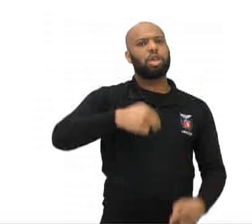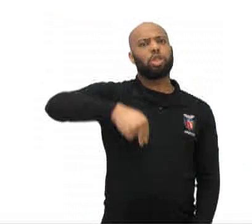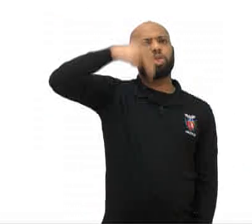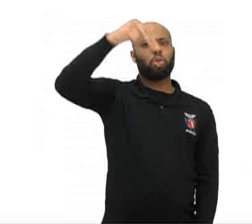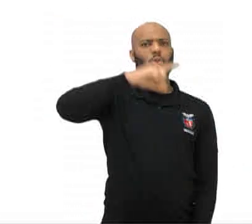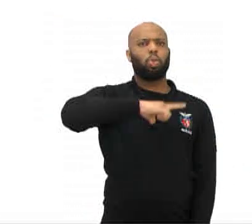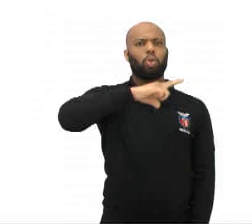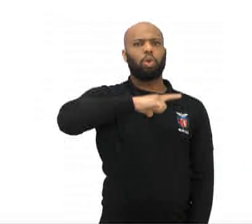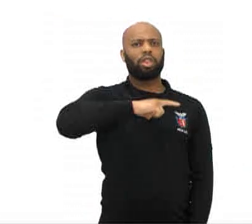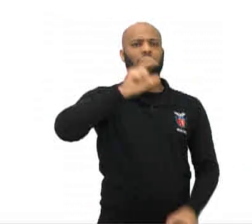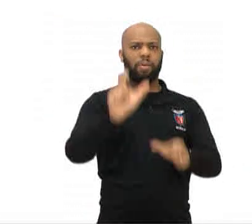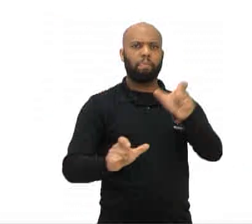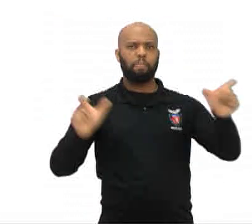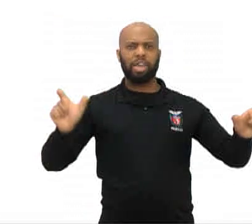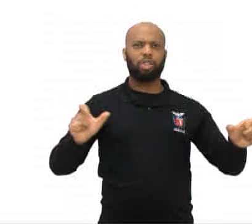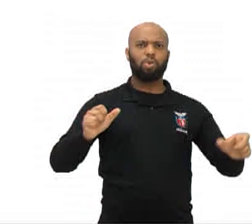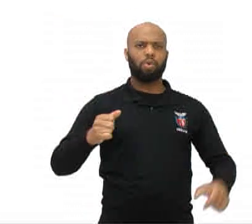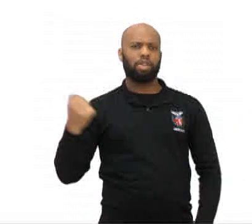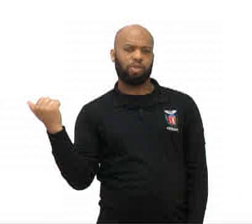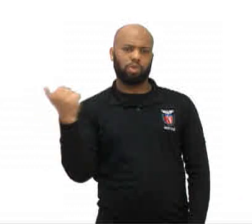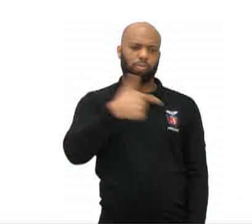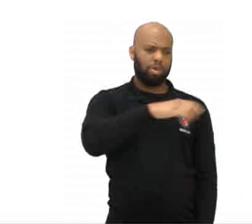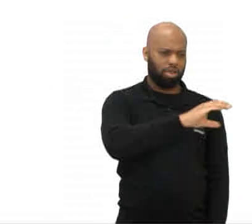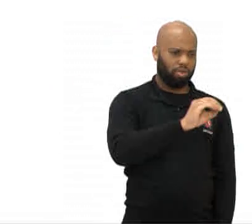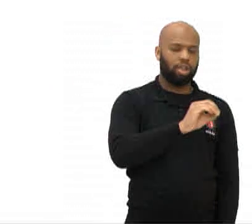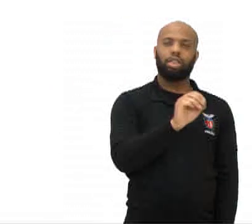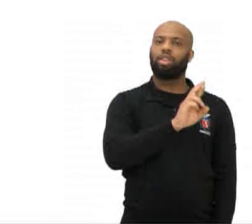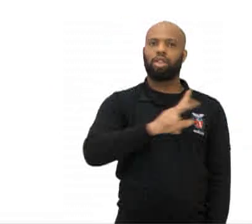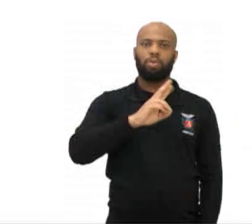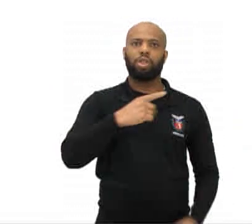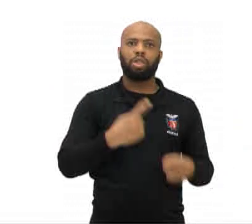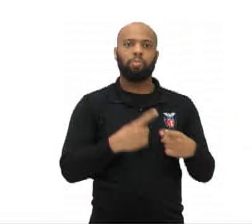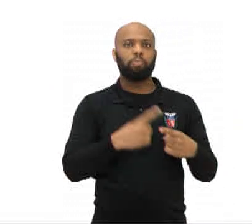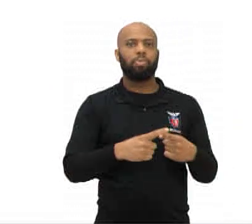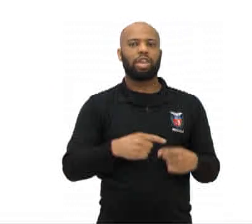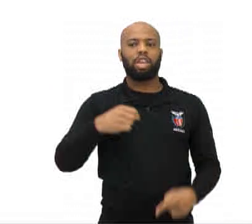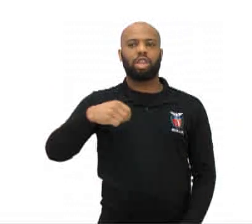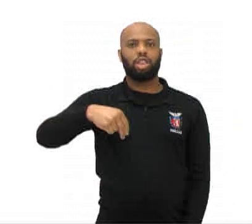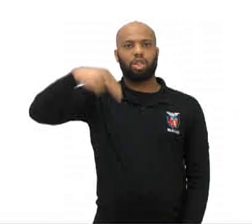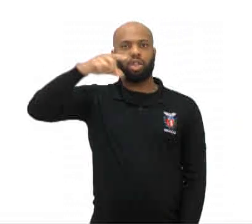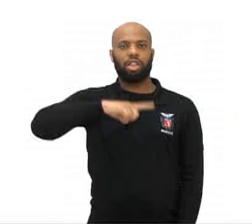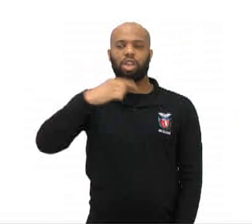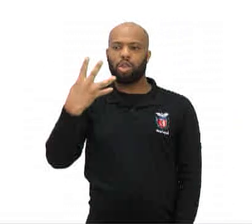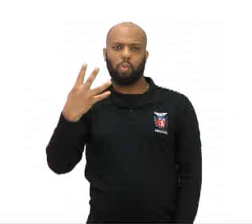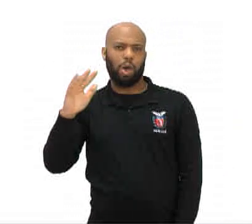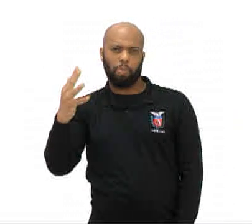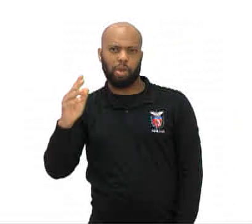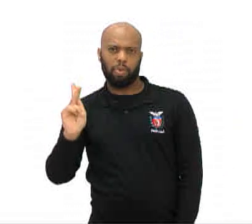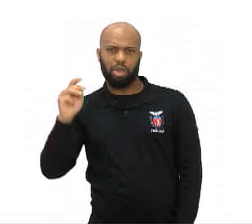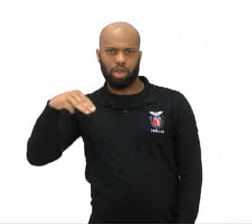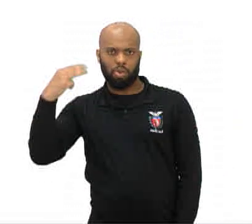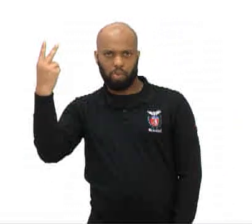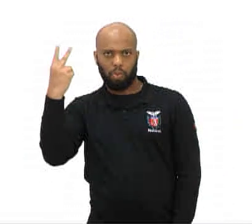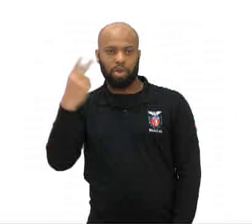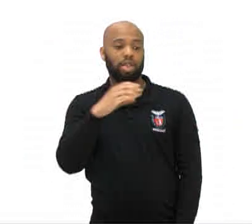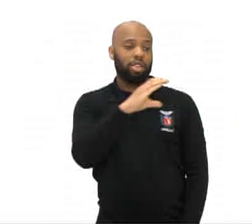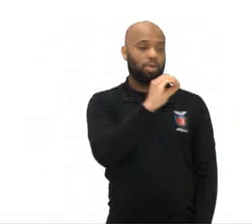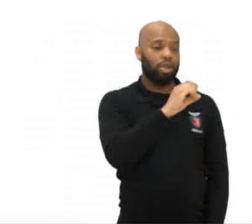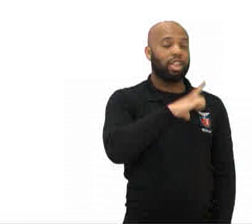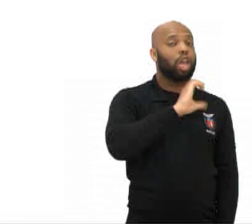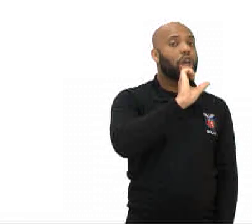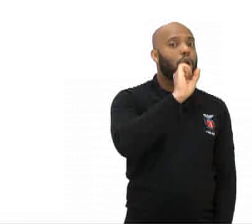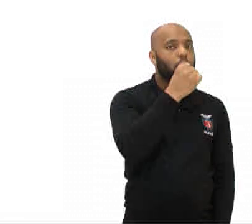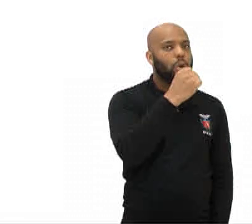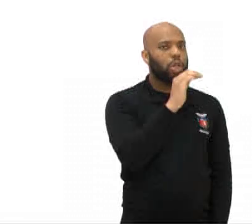apresenta densidade demográfica maior que o Centro-Oeste? Não, o Norte é em torno de 4 habitantes por quilômetro quadrado, o Centro-Oeste é em torno